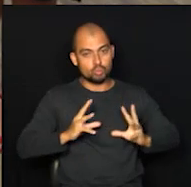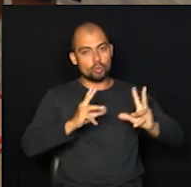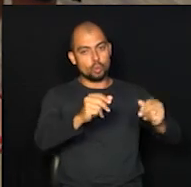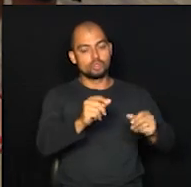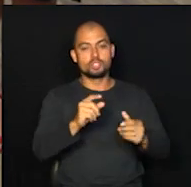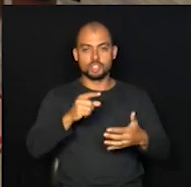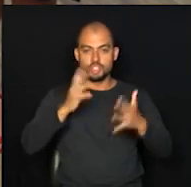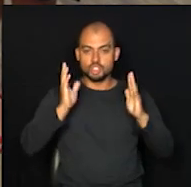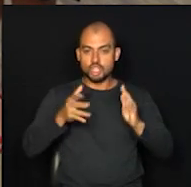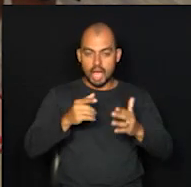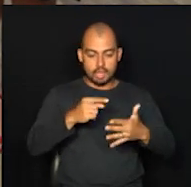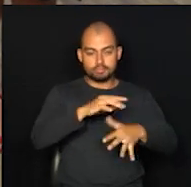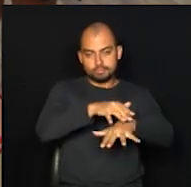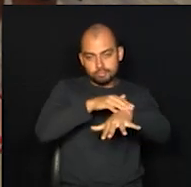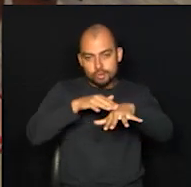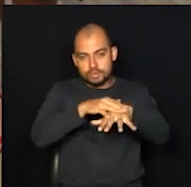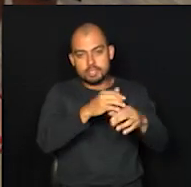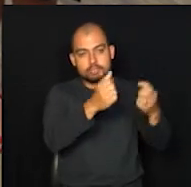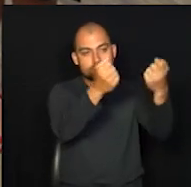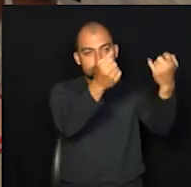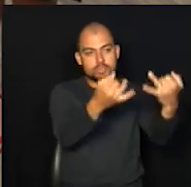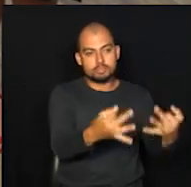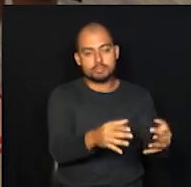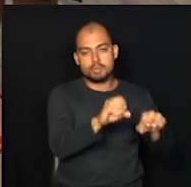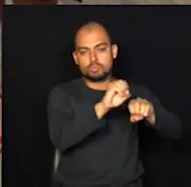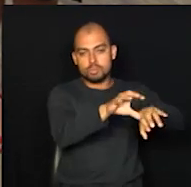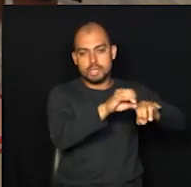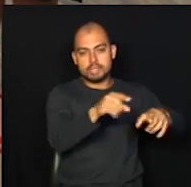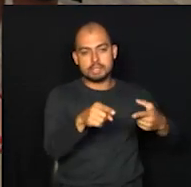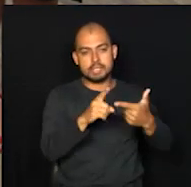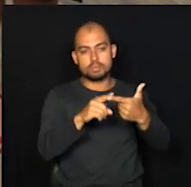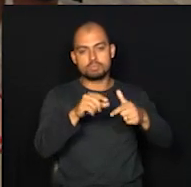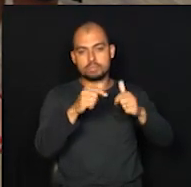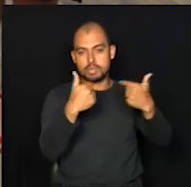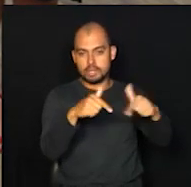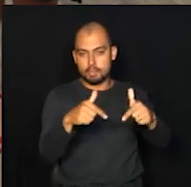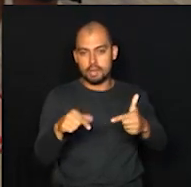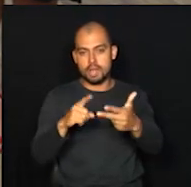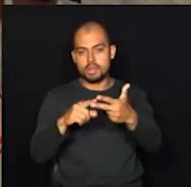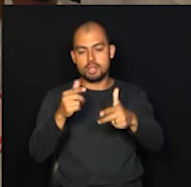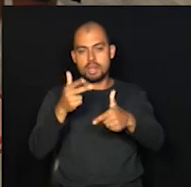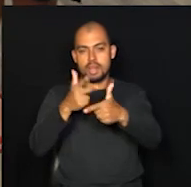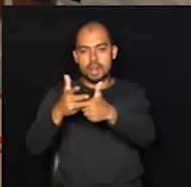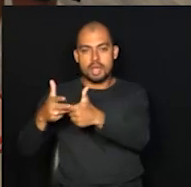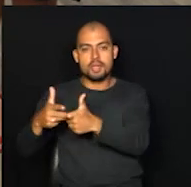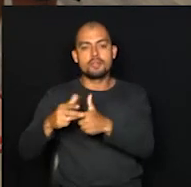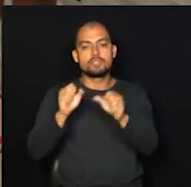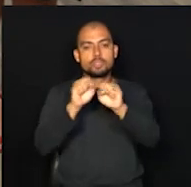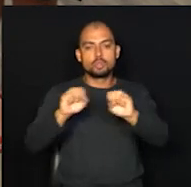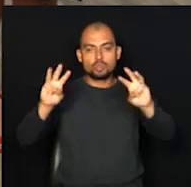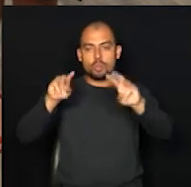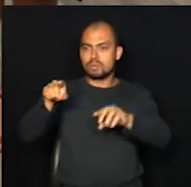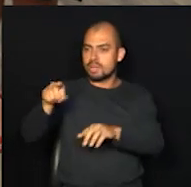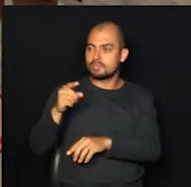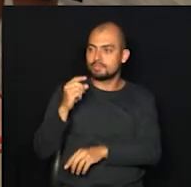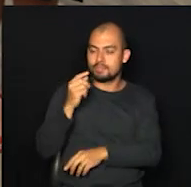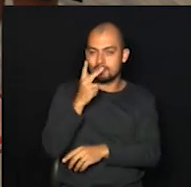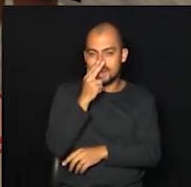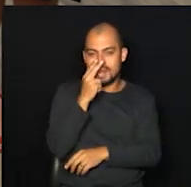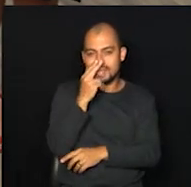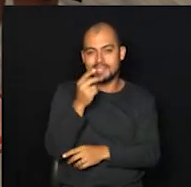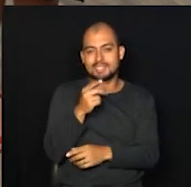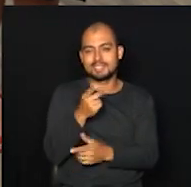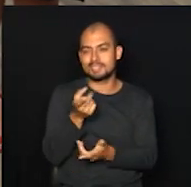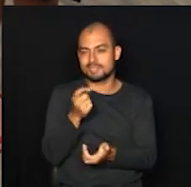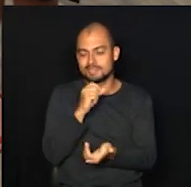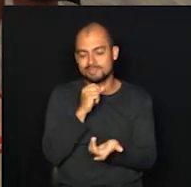educação, falamos de emprego, live de show. O Rubens Morelli ficou meio enciumado, tá? Ele acabou de me passar aqui no ponto que você está dando as informações